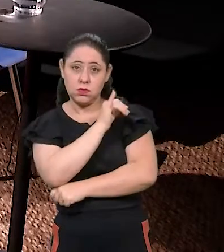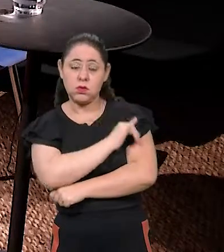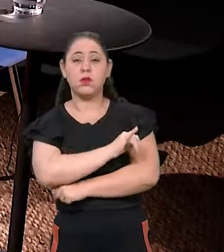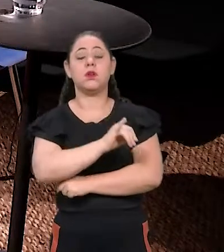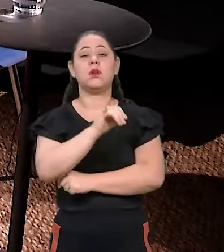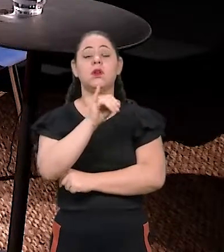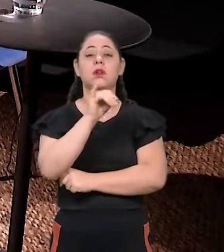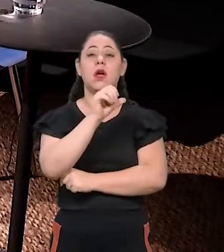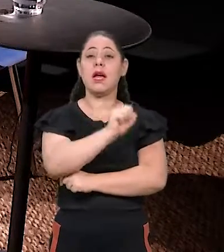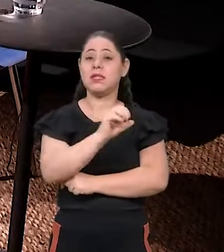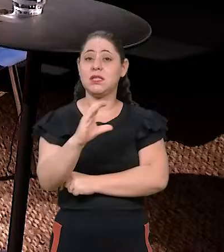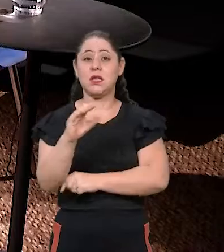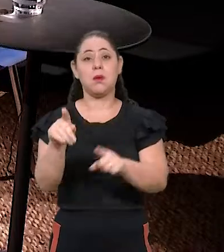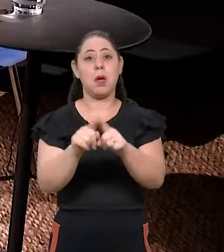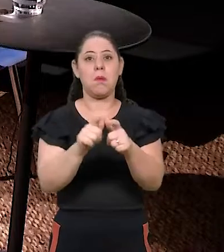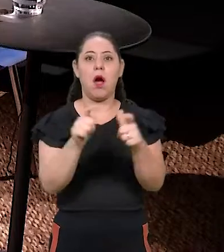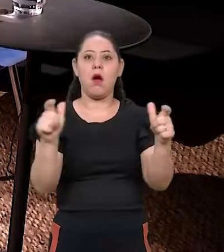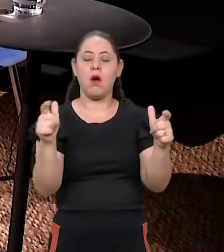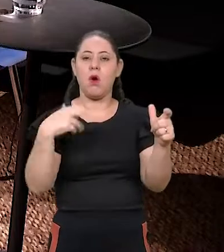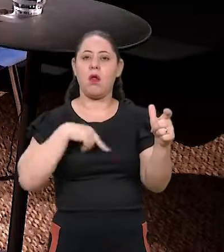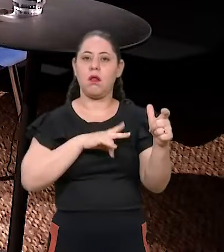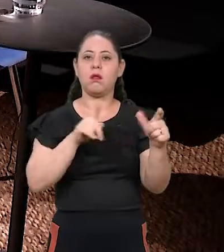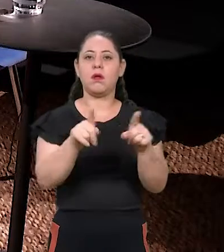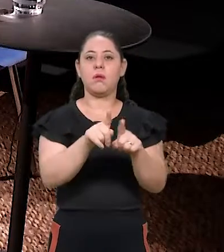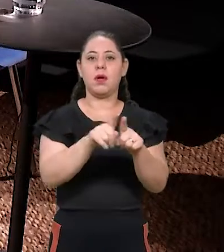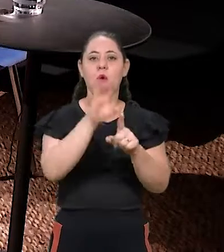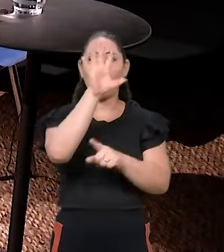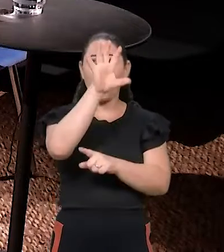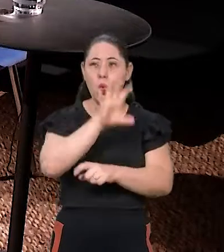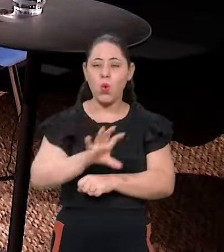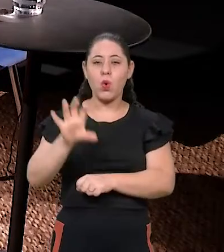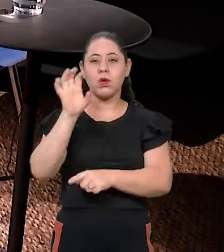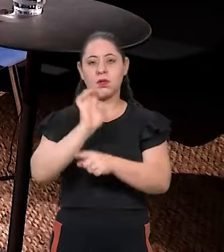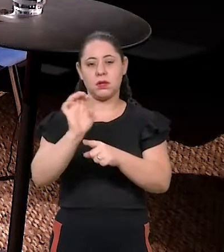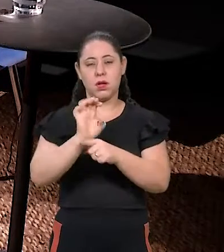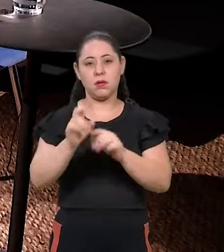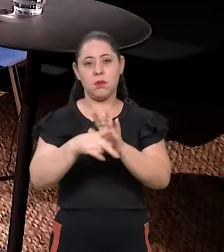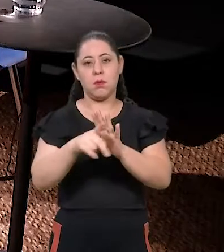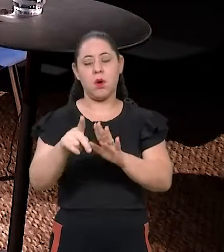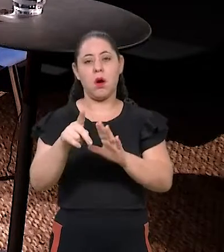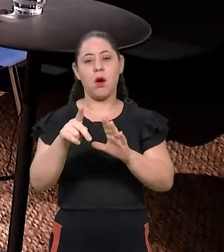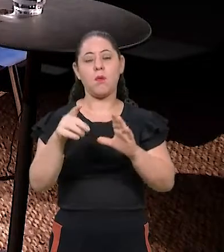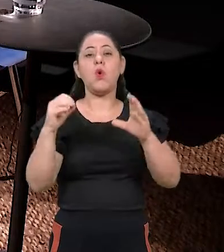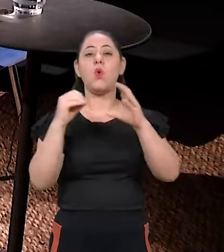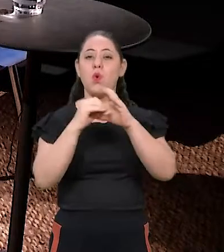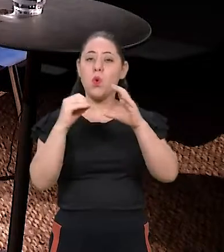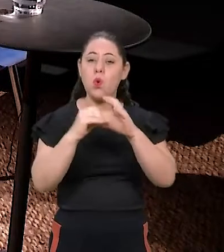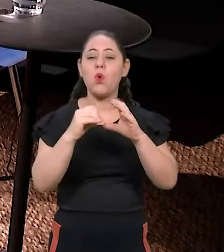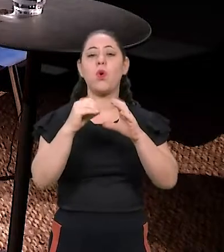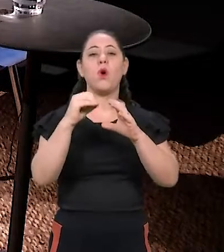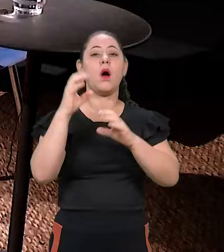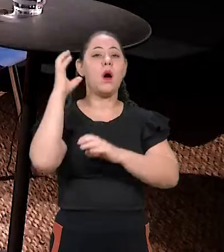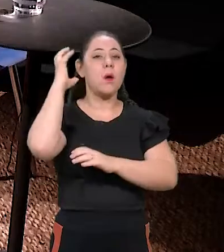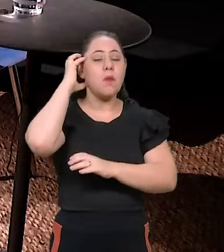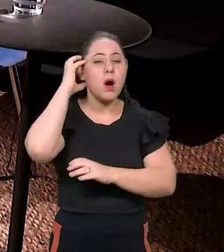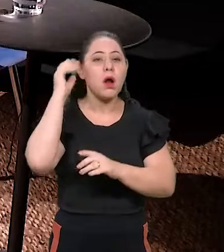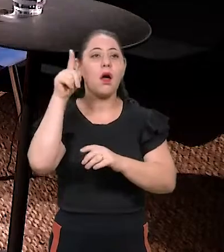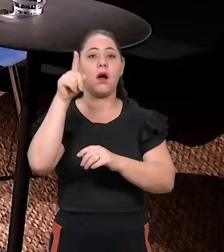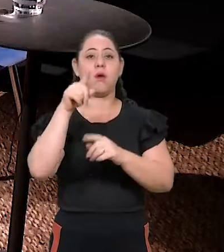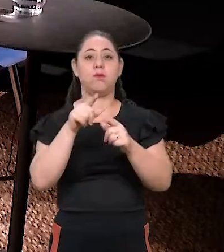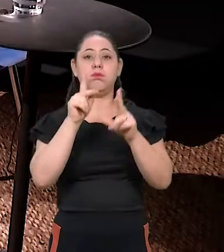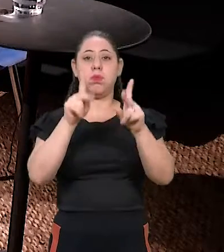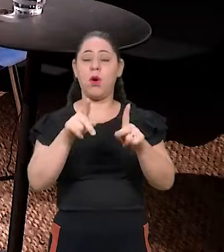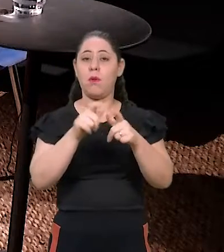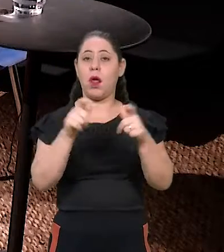temos Rio de Janeiro, Santa Catarina, que são muito maiores que a gente, próprios estados aqui da região centro-oeste mesmo, Mato Grosso,